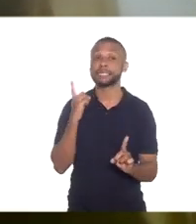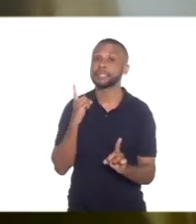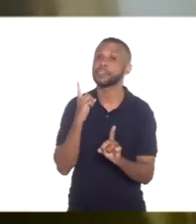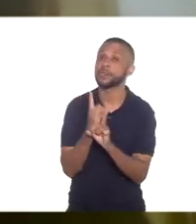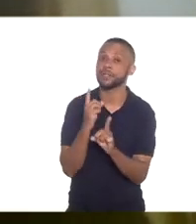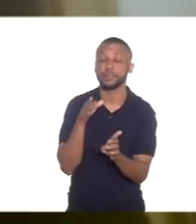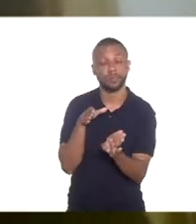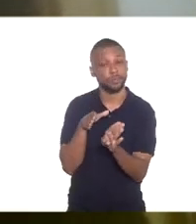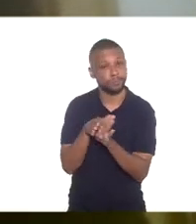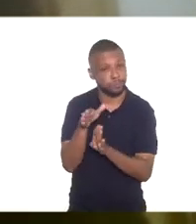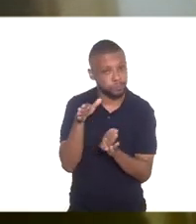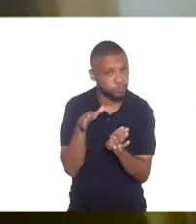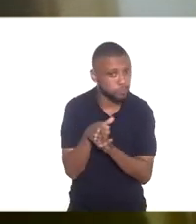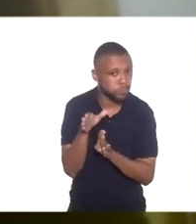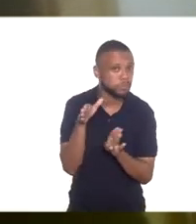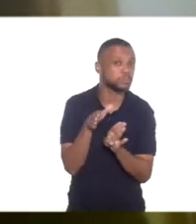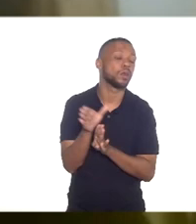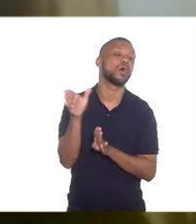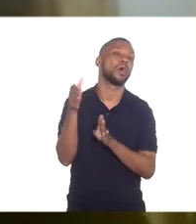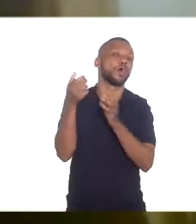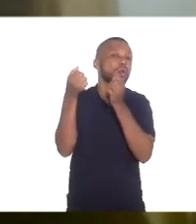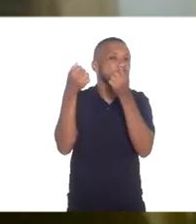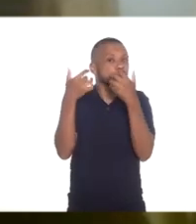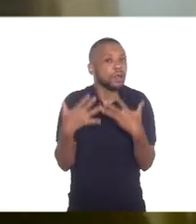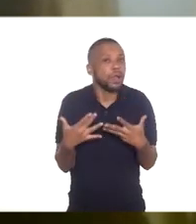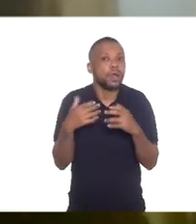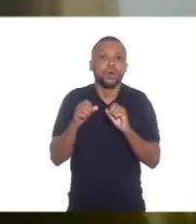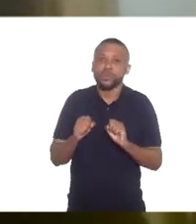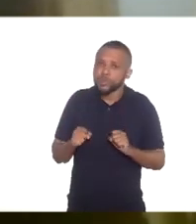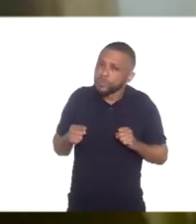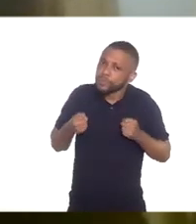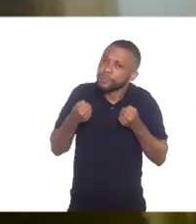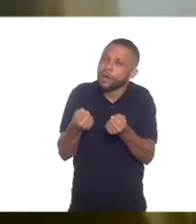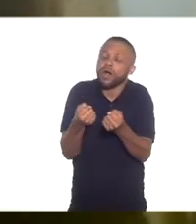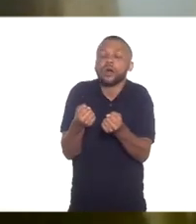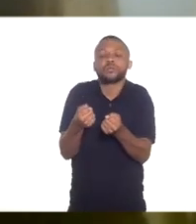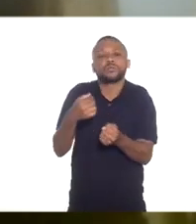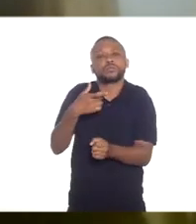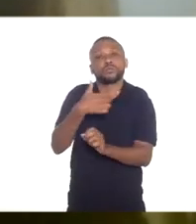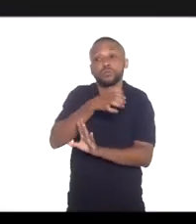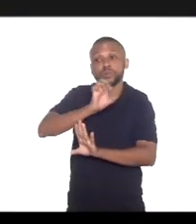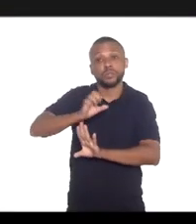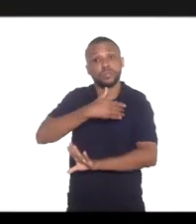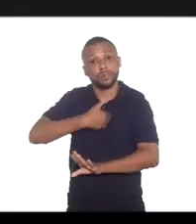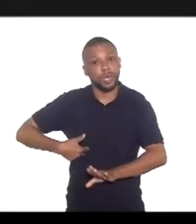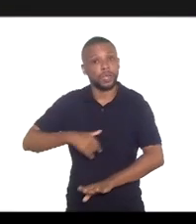norte direcionador dos esforços do Estado do Rio de Janeiro. Meus parabéns a todos.